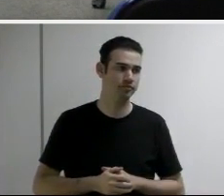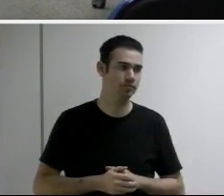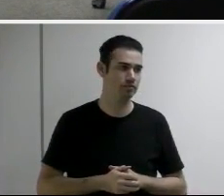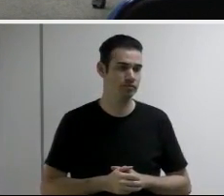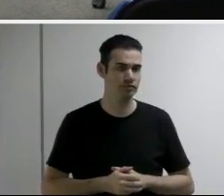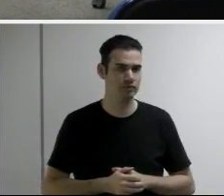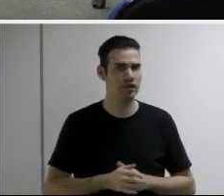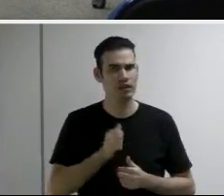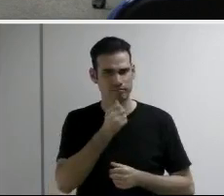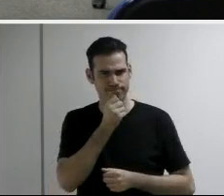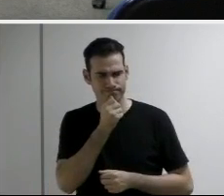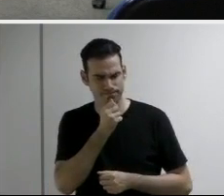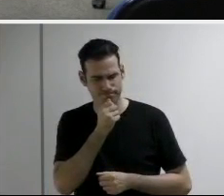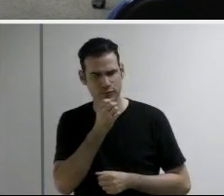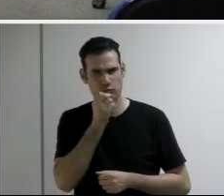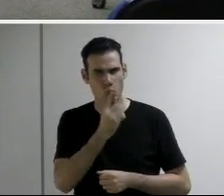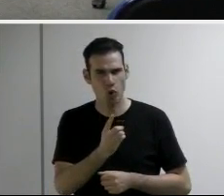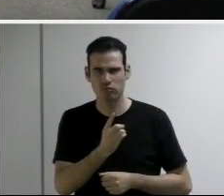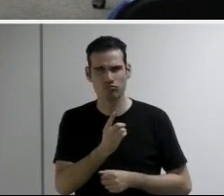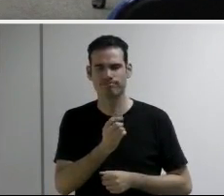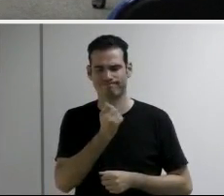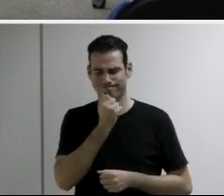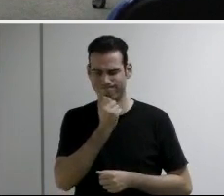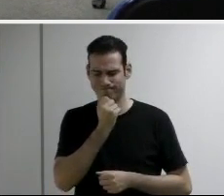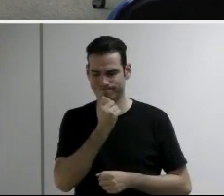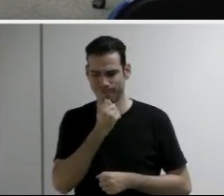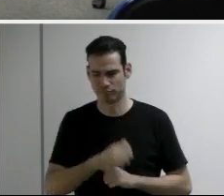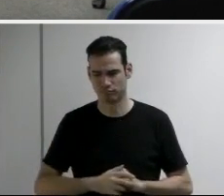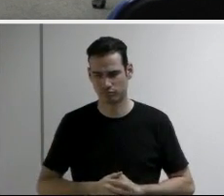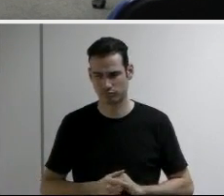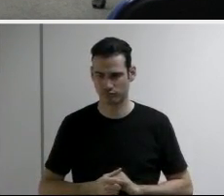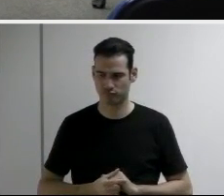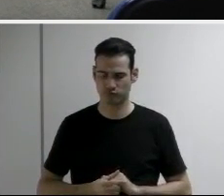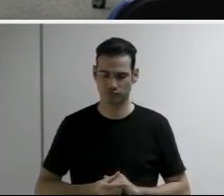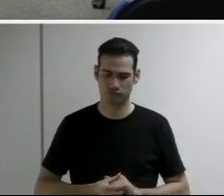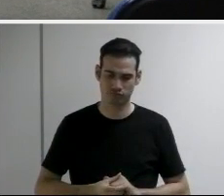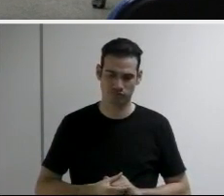bom essa diferença do tratamento.